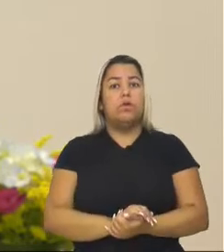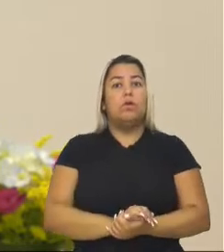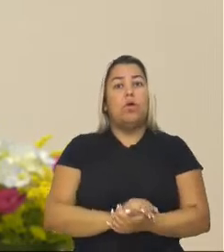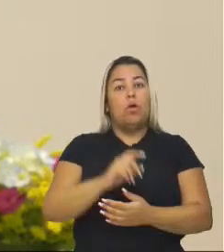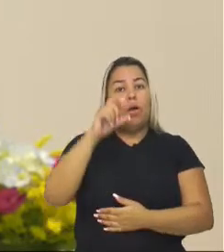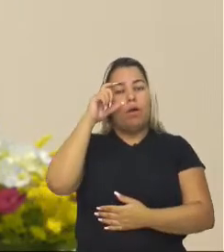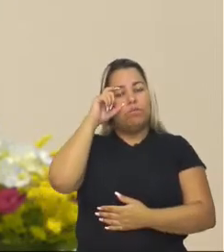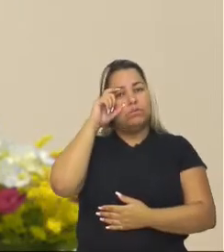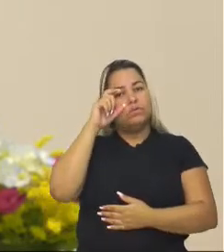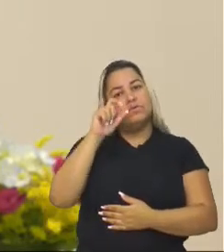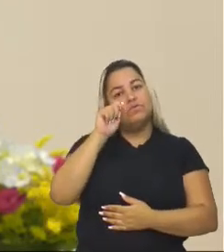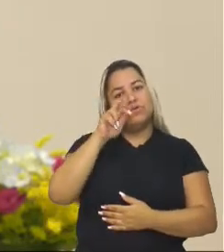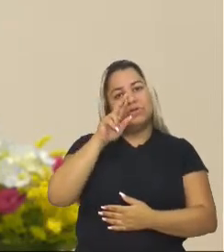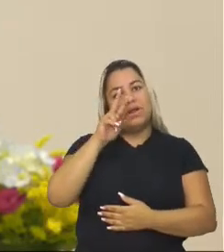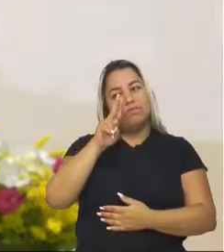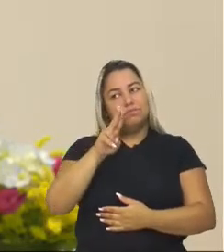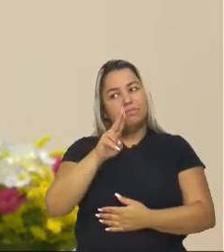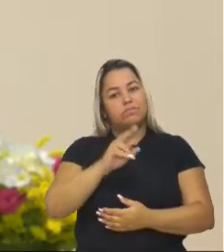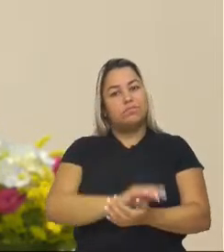grau.